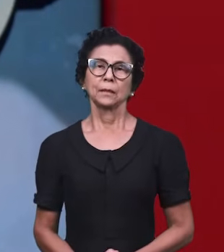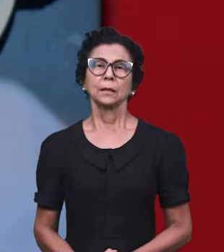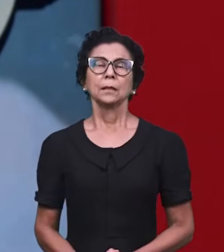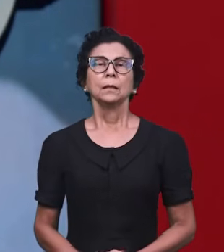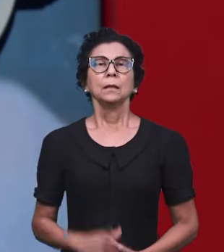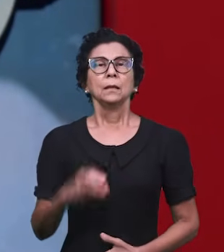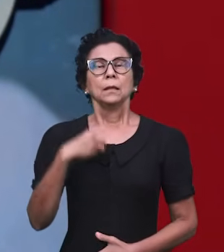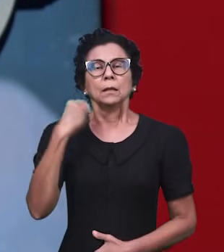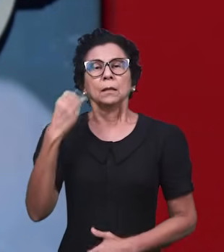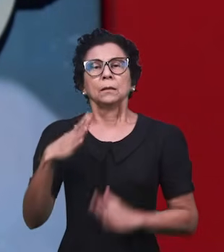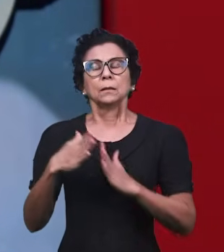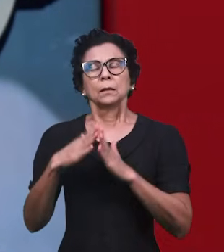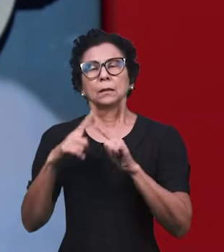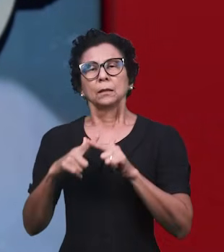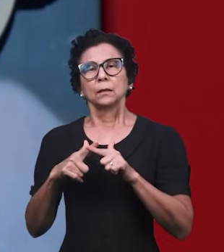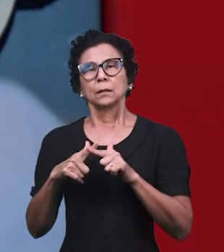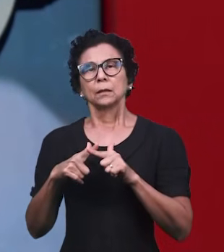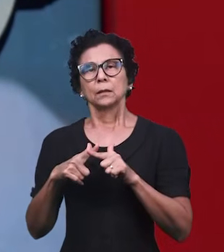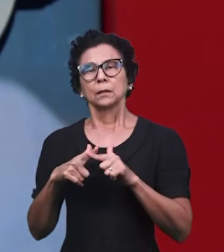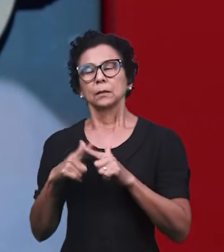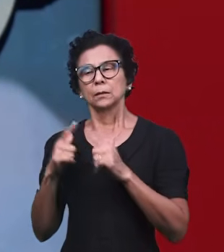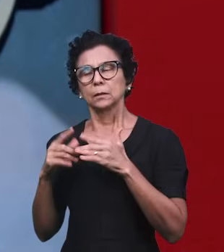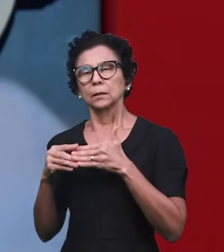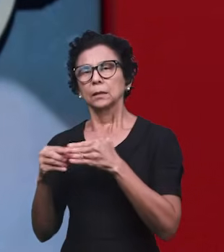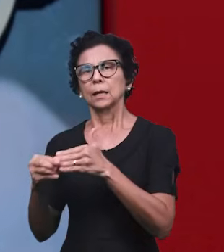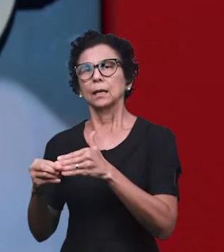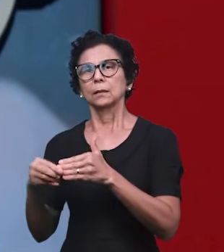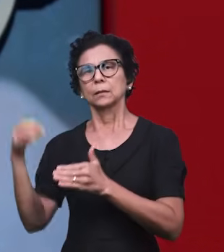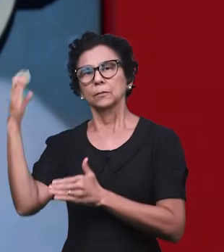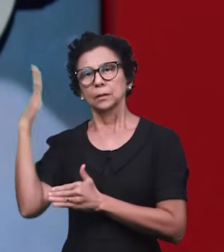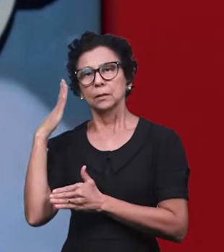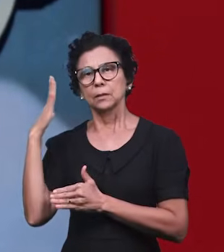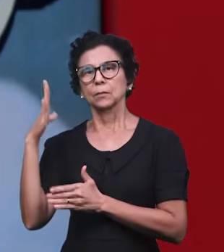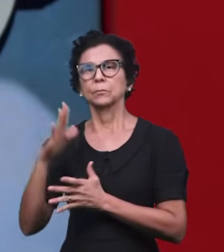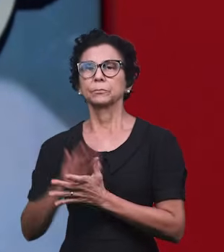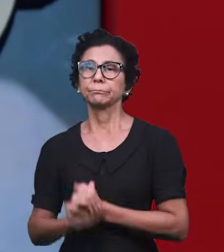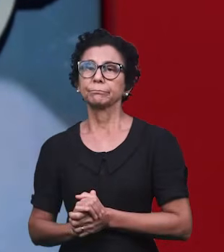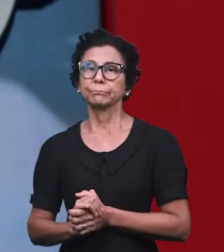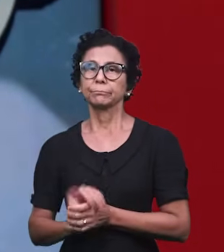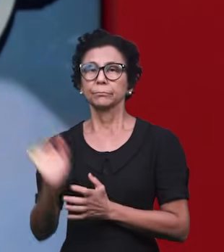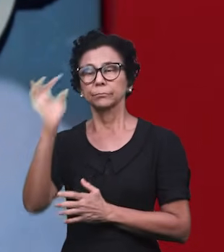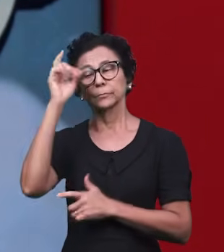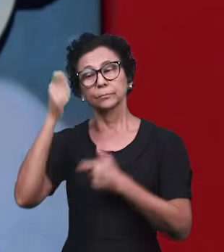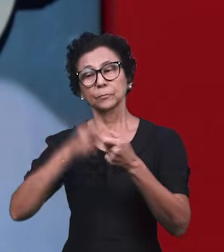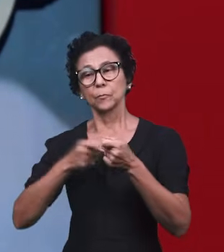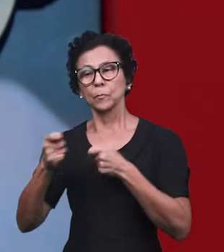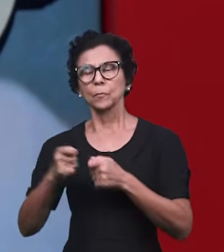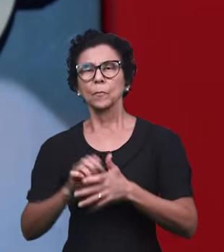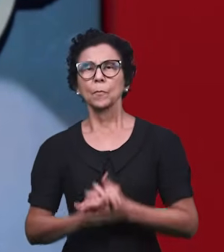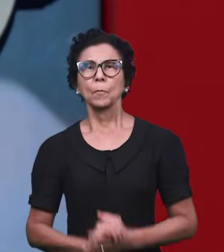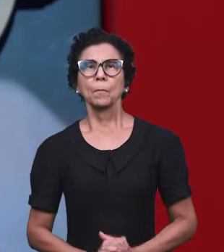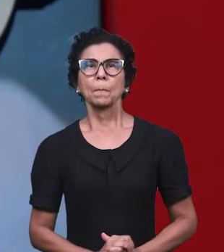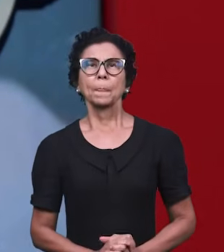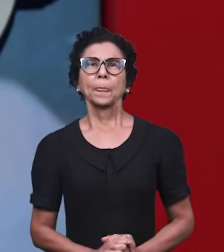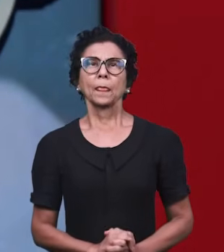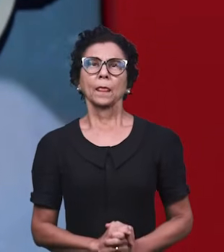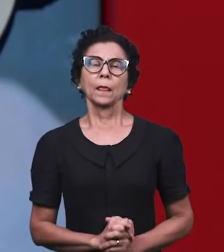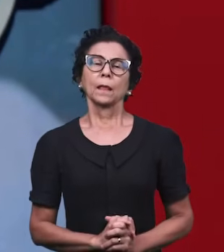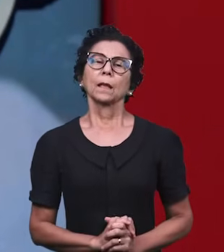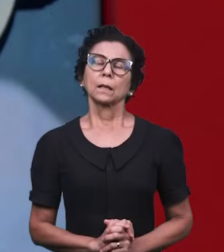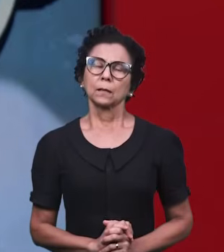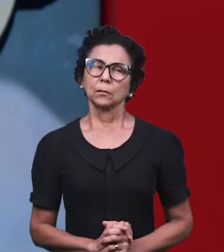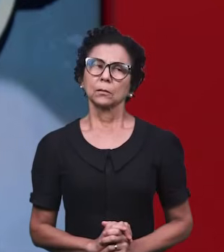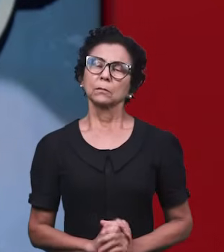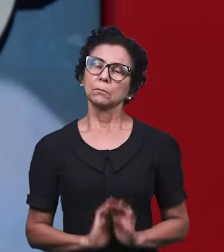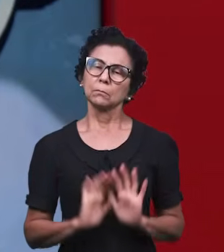que caminha na revelação, debaixo de um governo do Espírito Santo. Às vezes nós não queremos, entendemos que não devemos andar